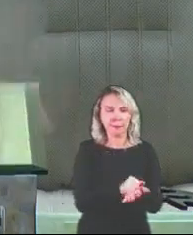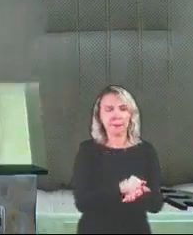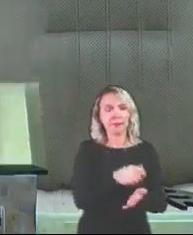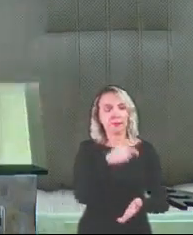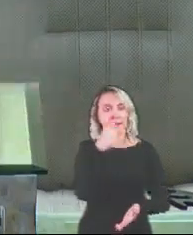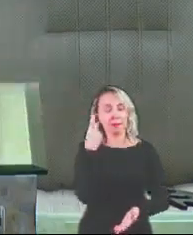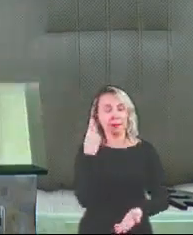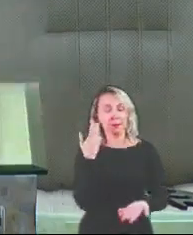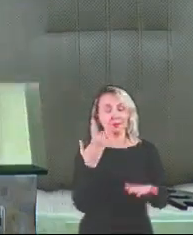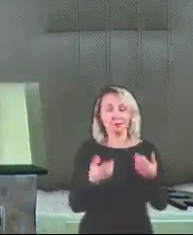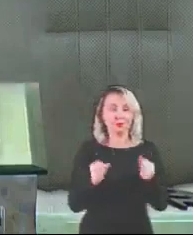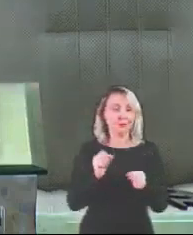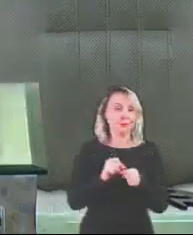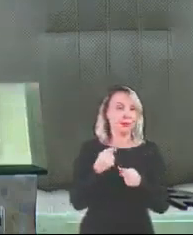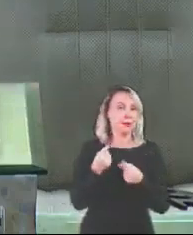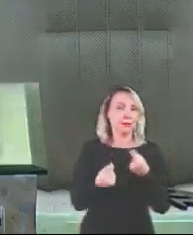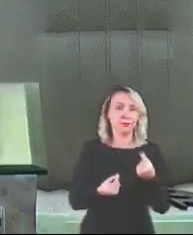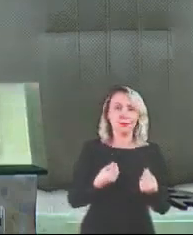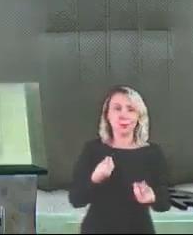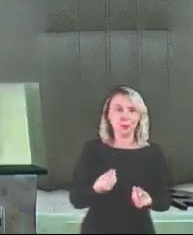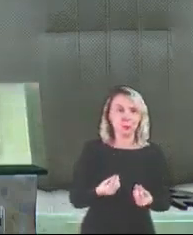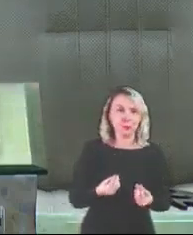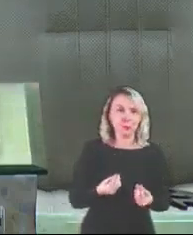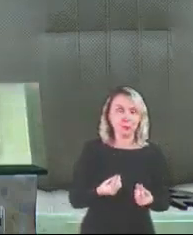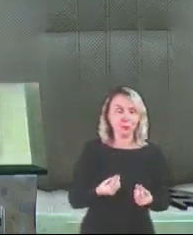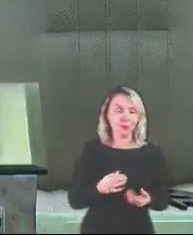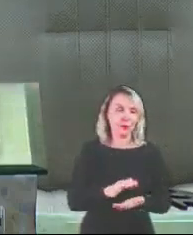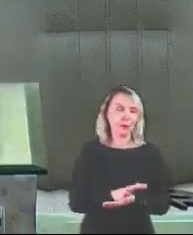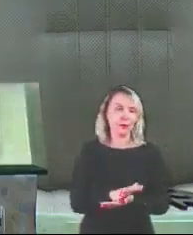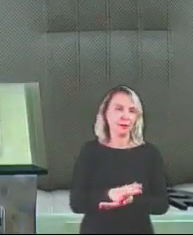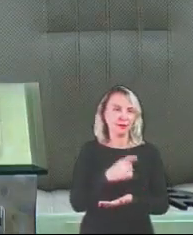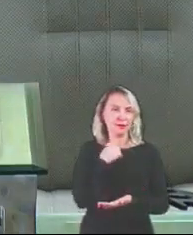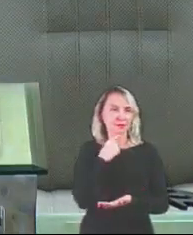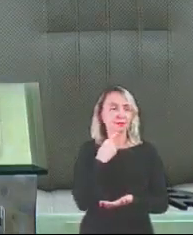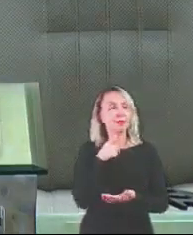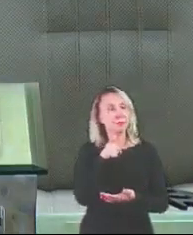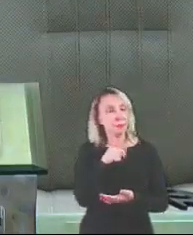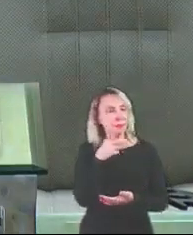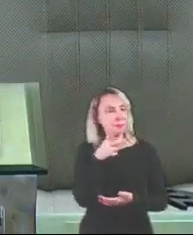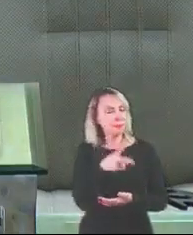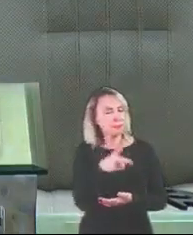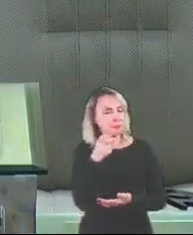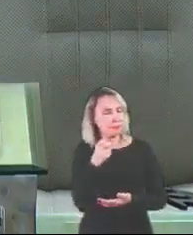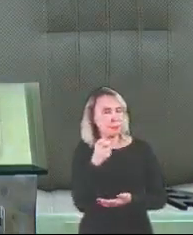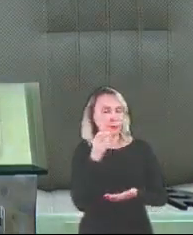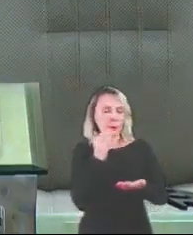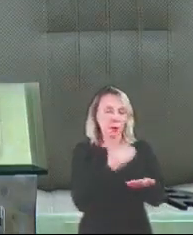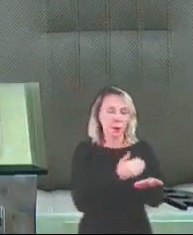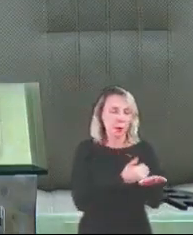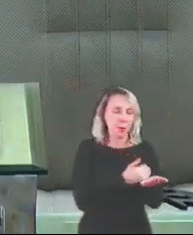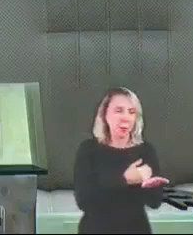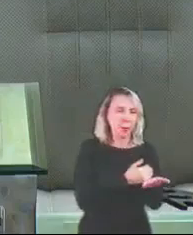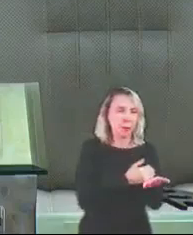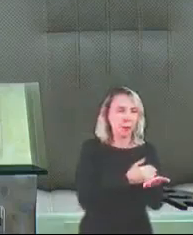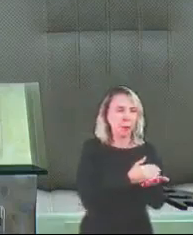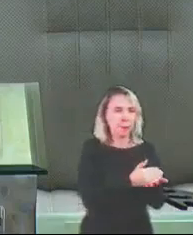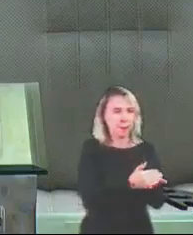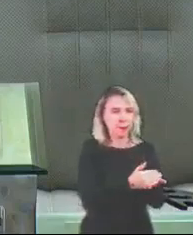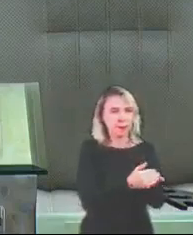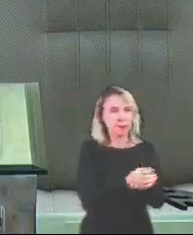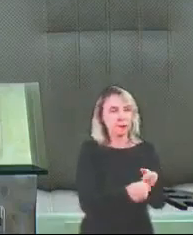Os irmãos viram, no ano passado, no começo desta pandemia, um homem muito rico, a sua filha